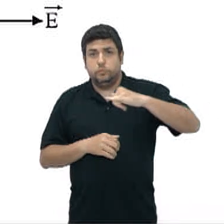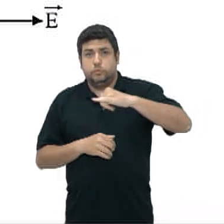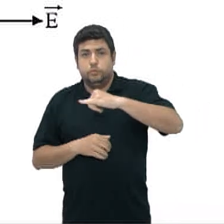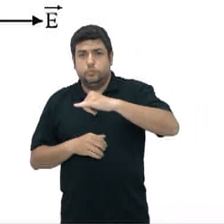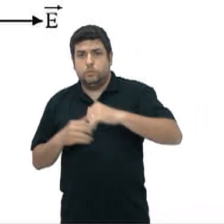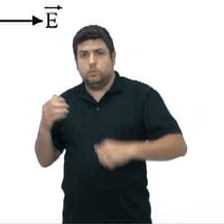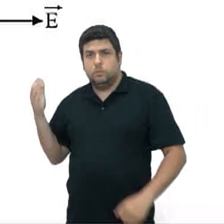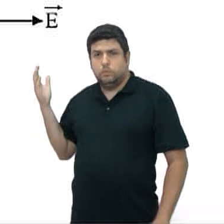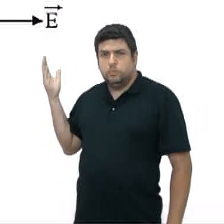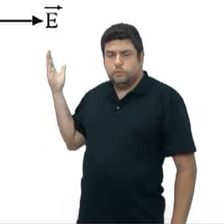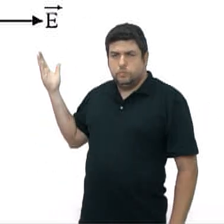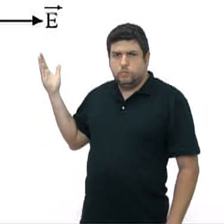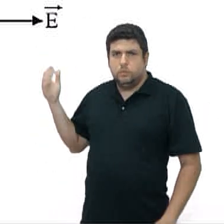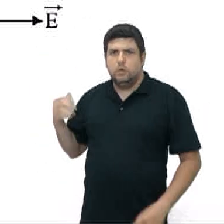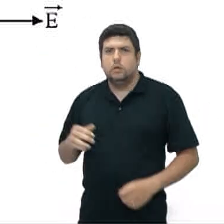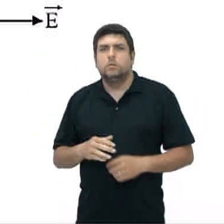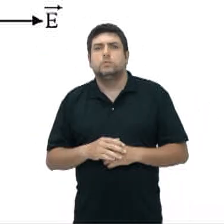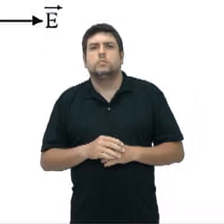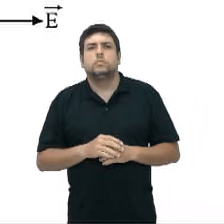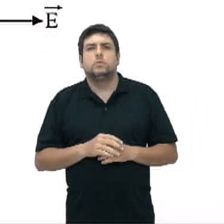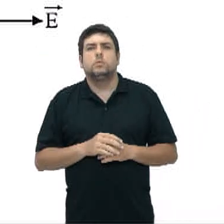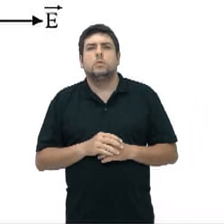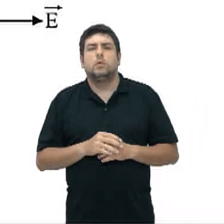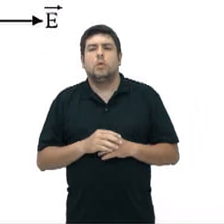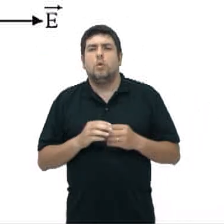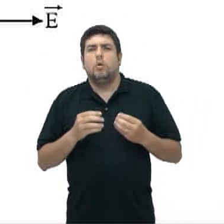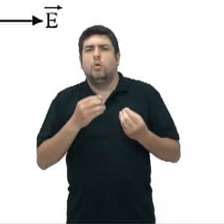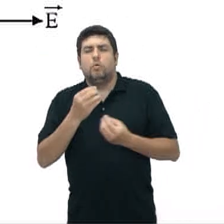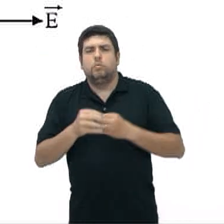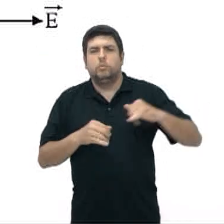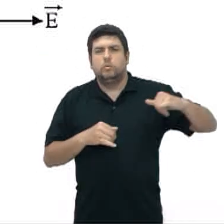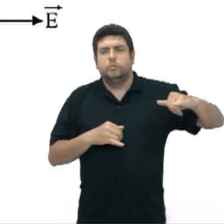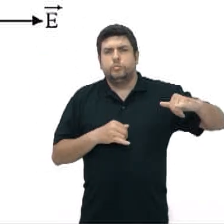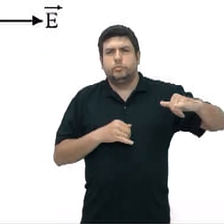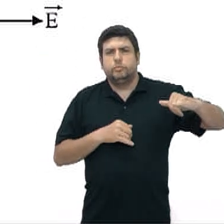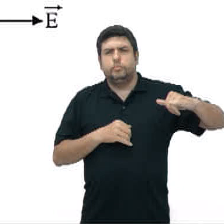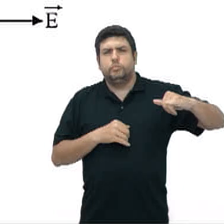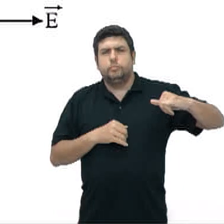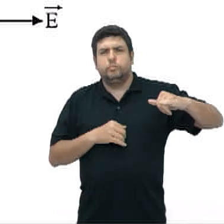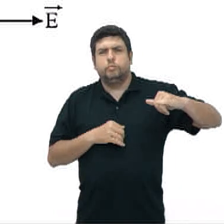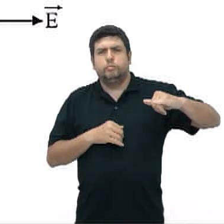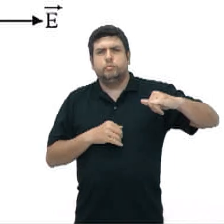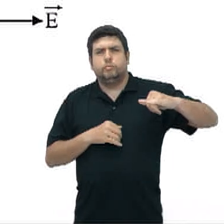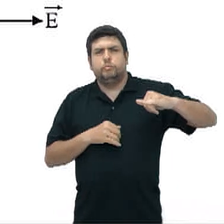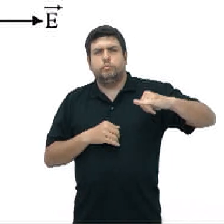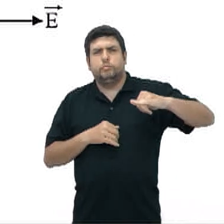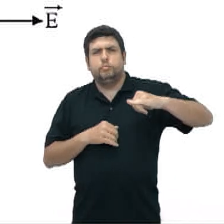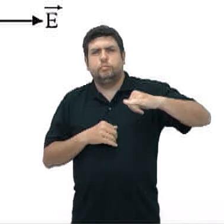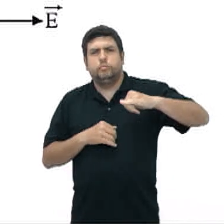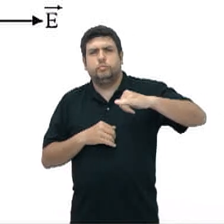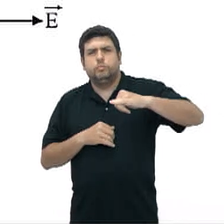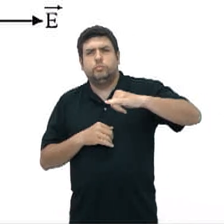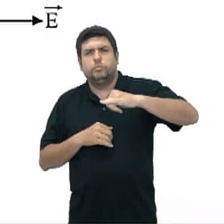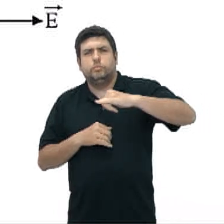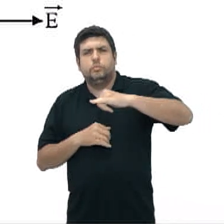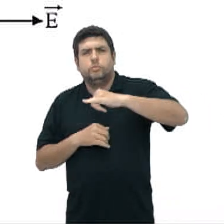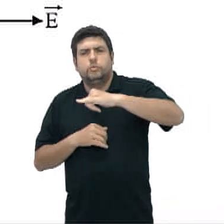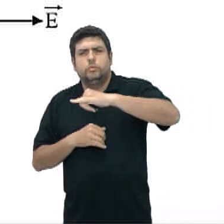um voo em linha reta, nivelado e com velocidade constante, é necessário e suficiente